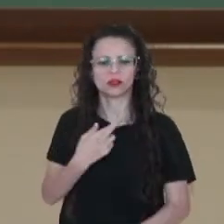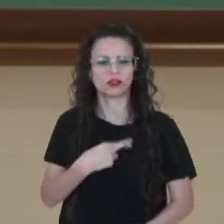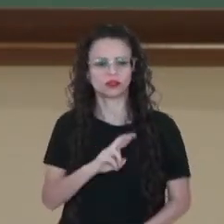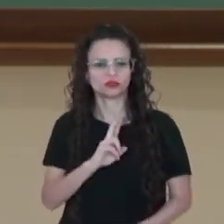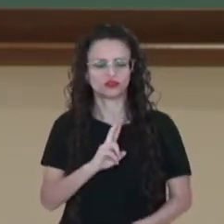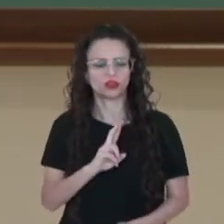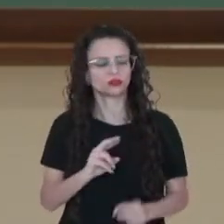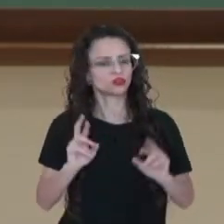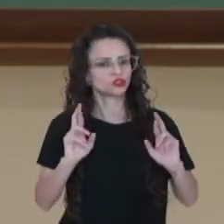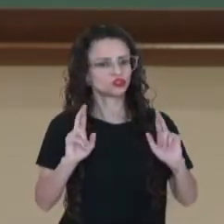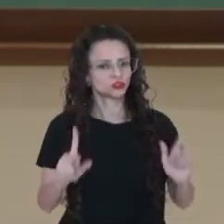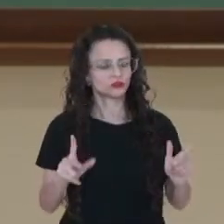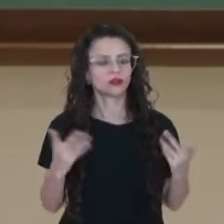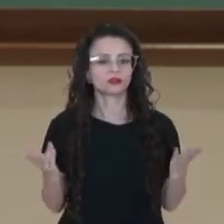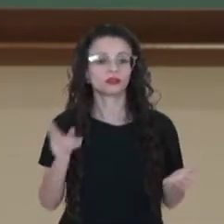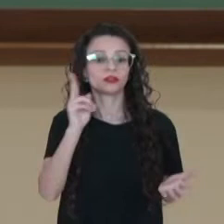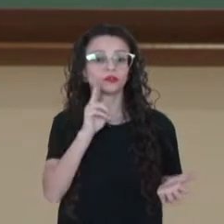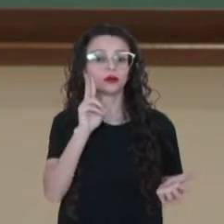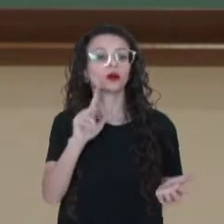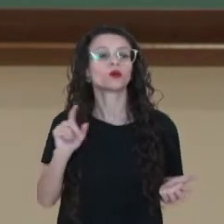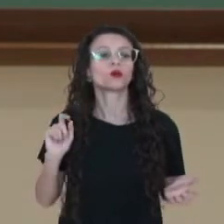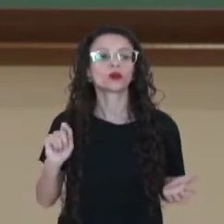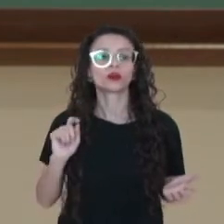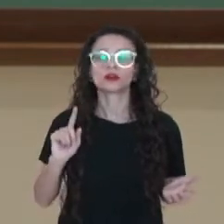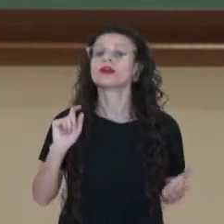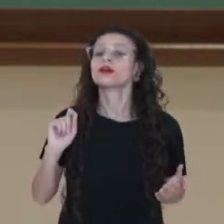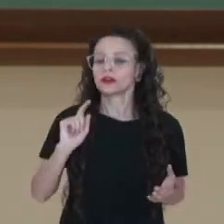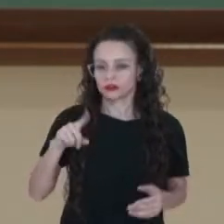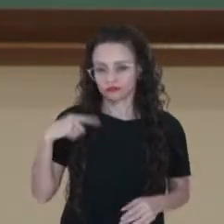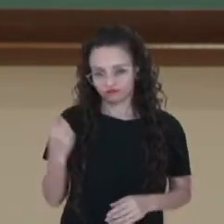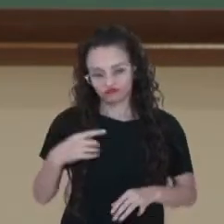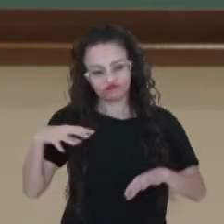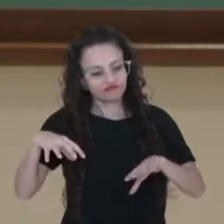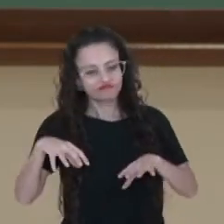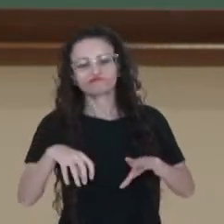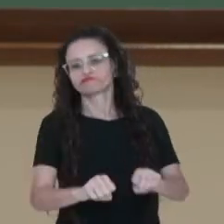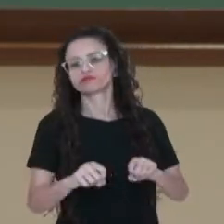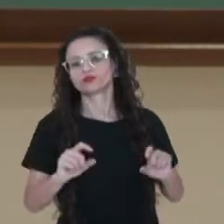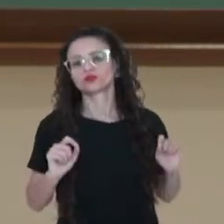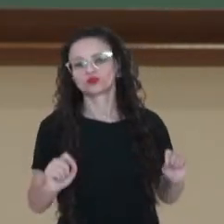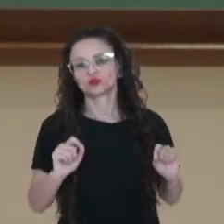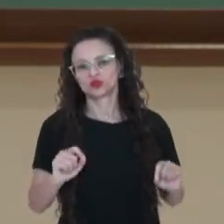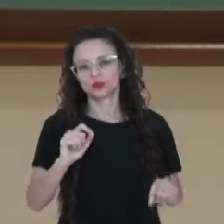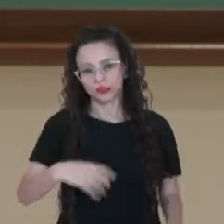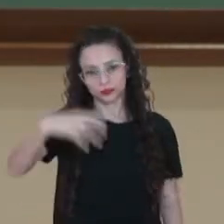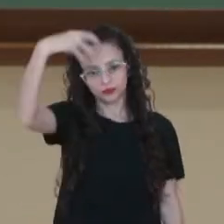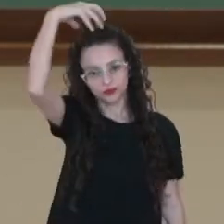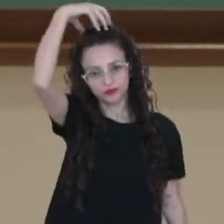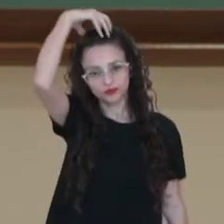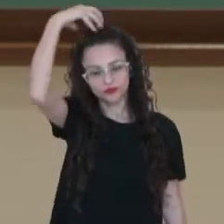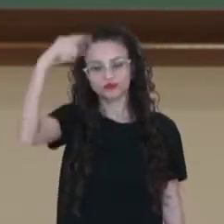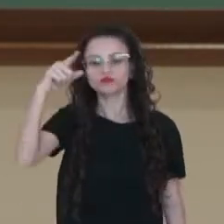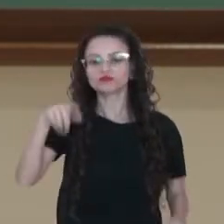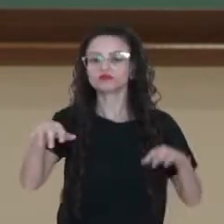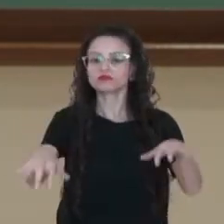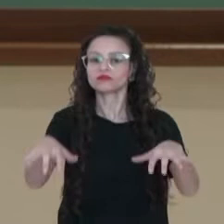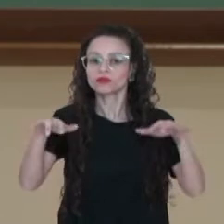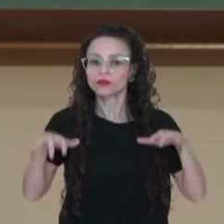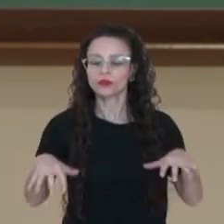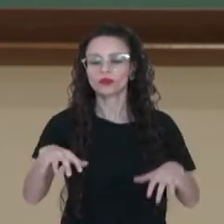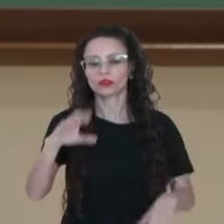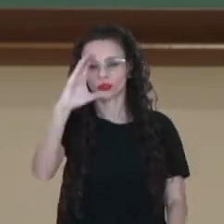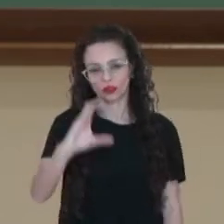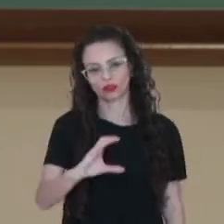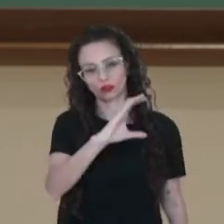foi diferente, lembrando que nós fomos dominados por uma monarquia católica, né? A religião nossa